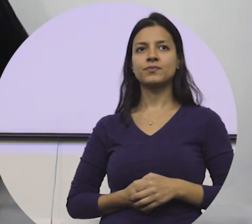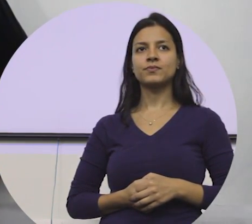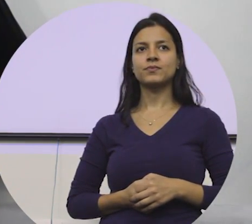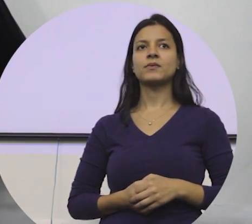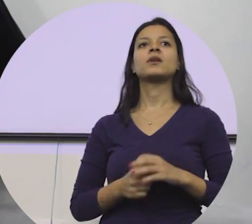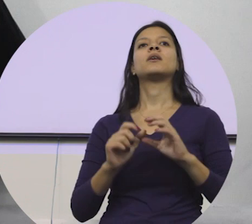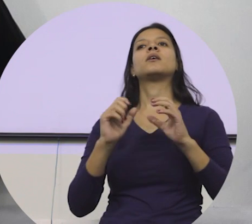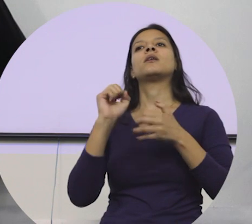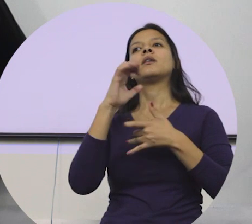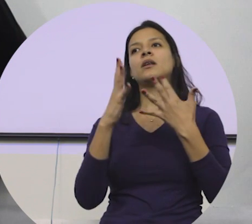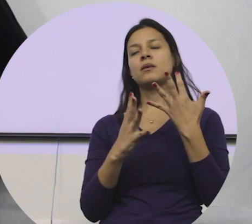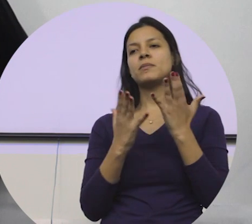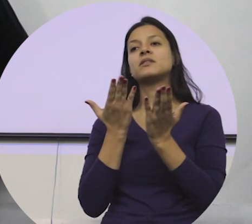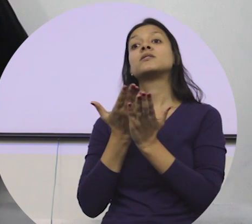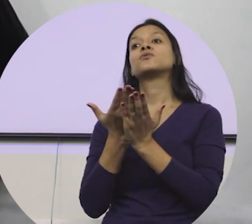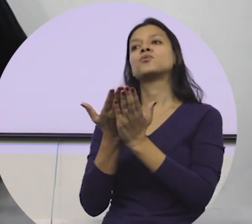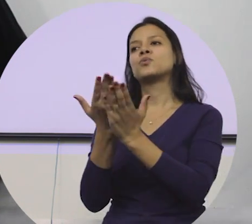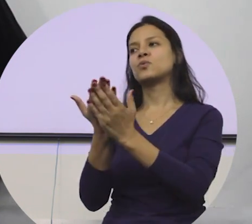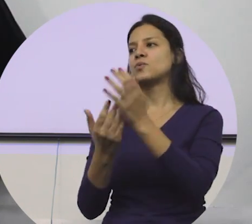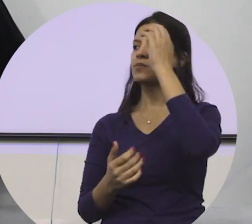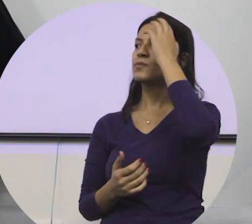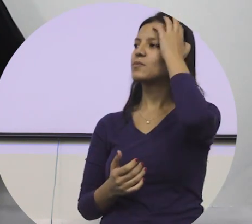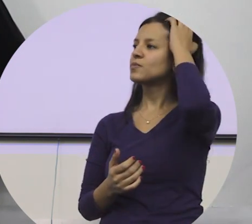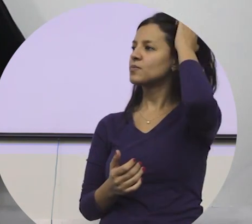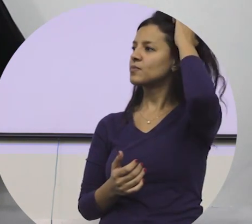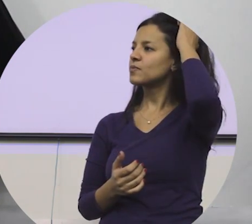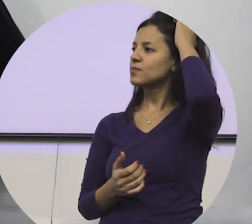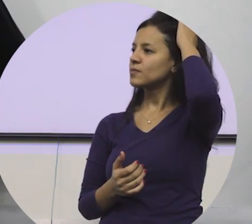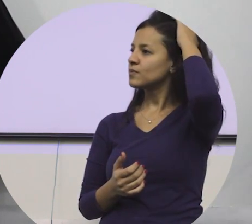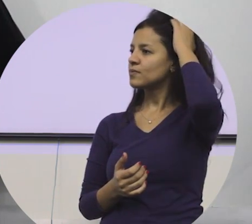Libras em estudo. Em estudo.